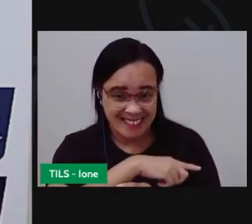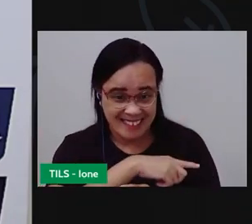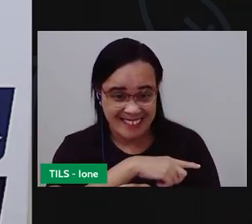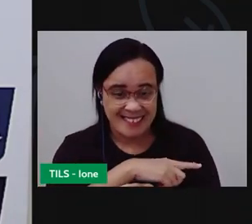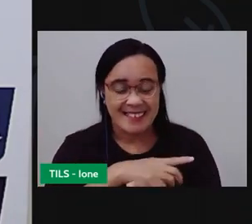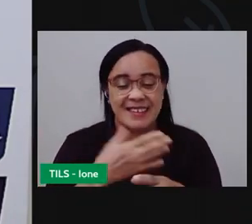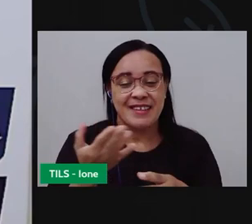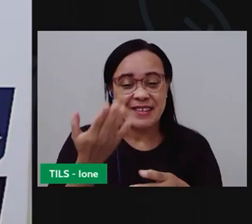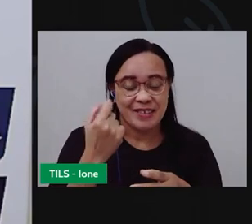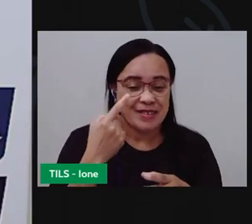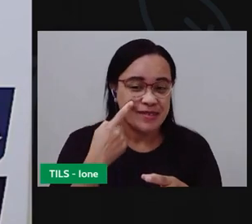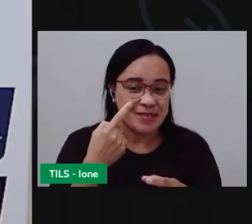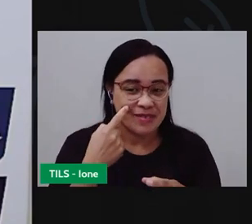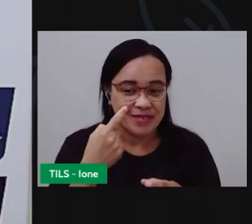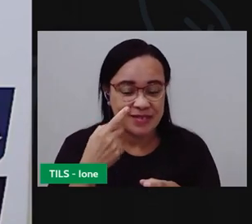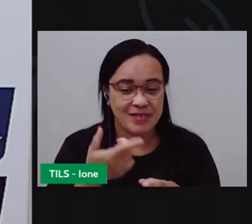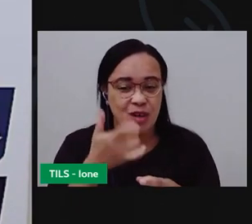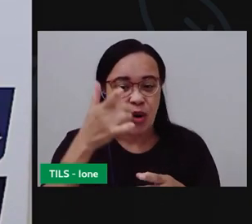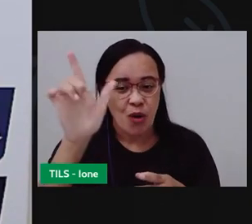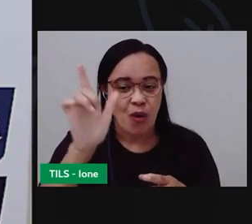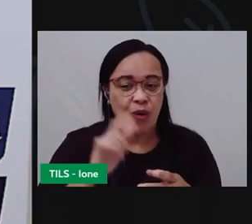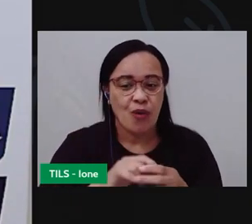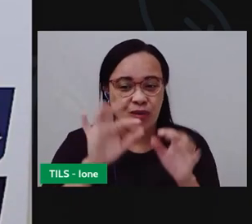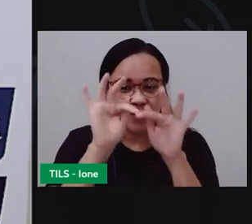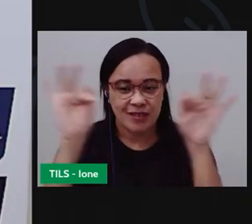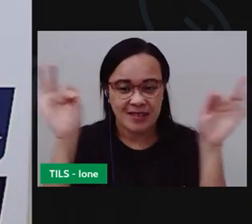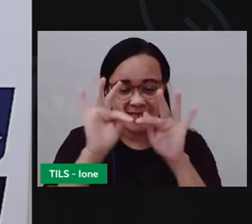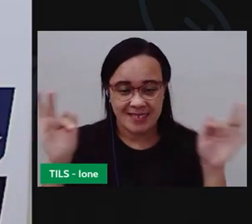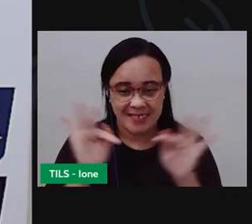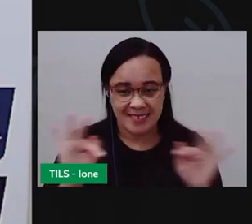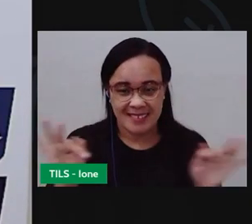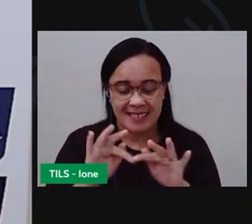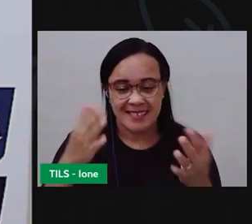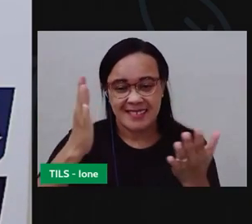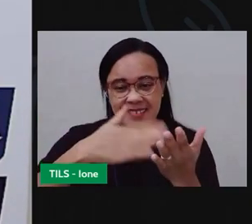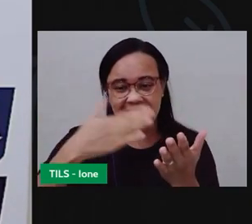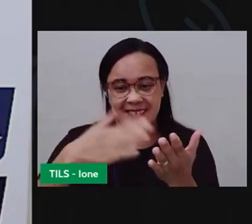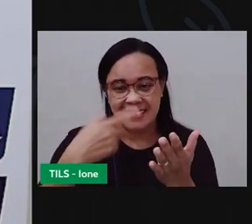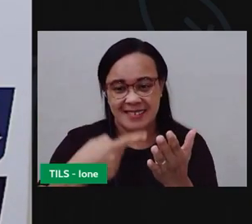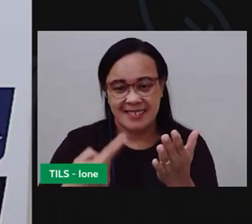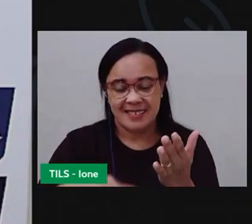e vamos ver outro trava-língua de sempre